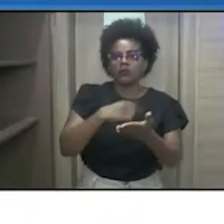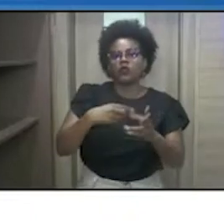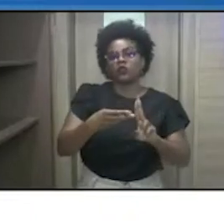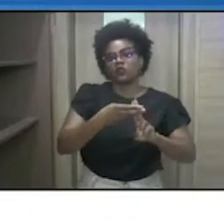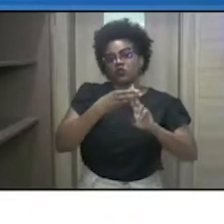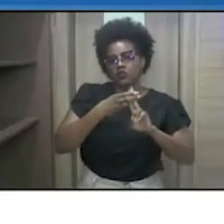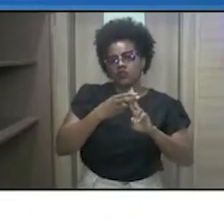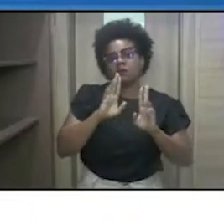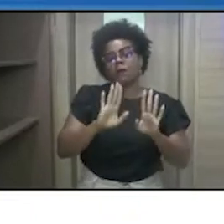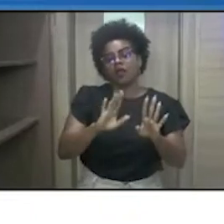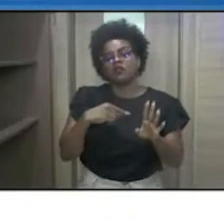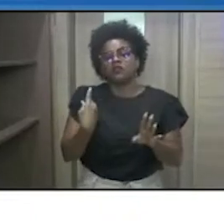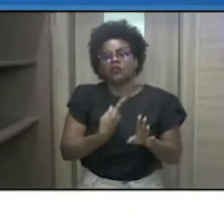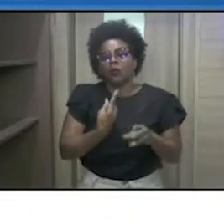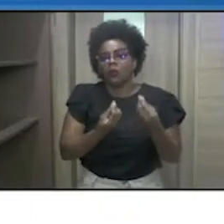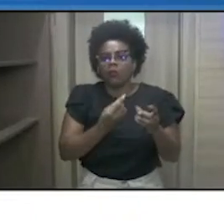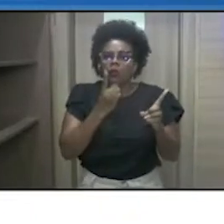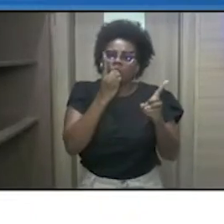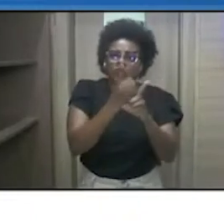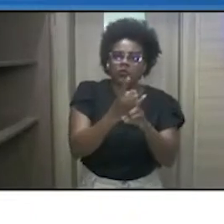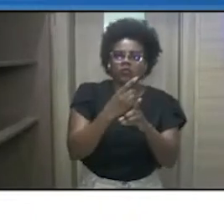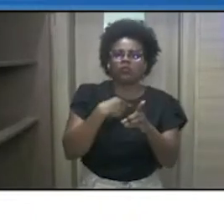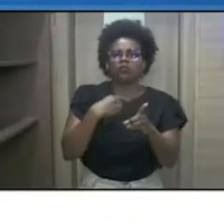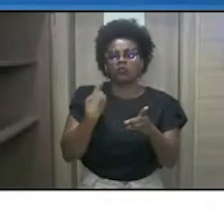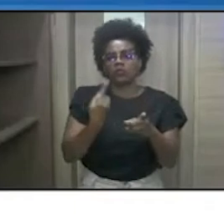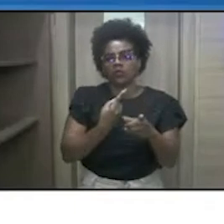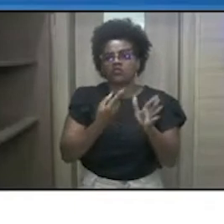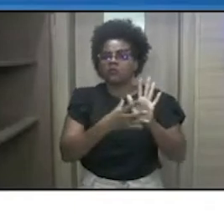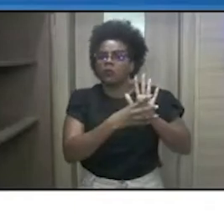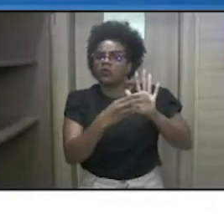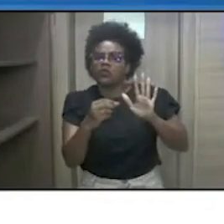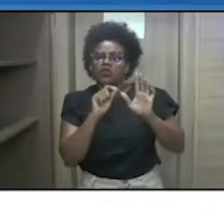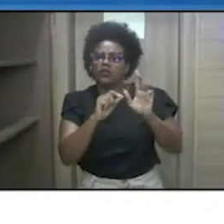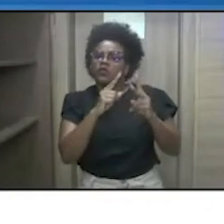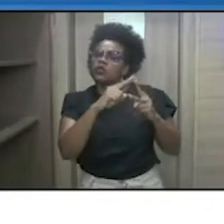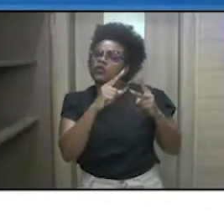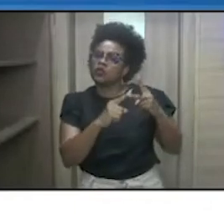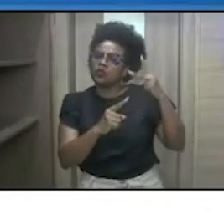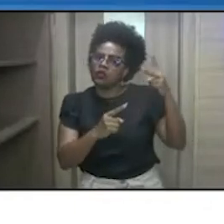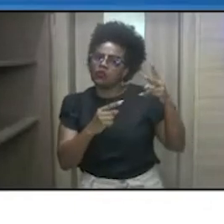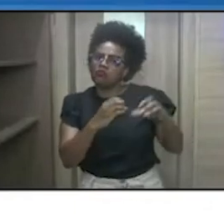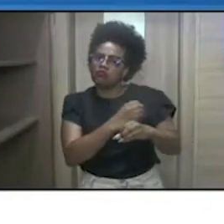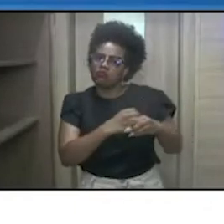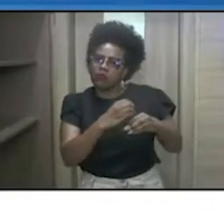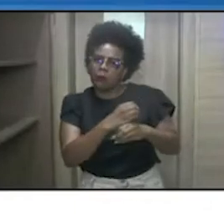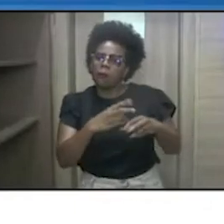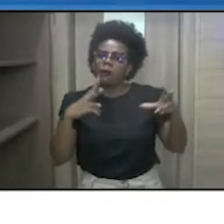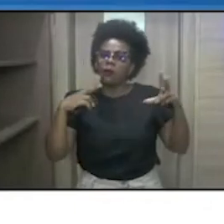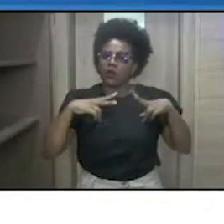SUS, mas a gente encontrou, por exemplo, na nossa amostra, 2 laboratórios privados que estão